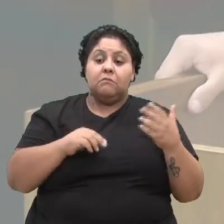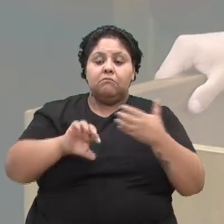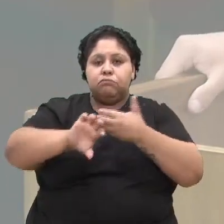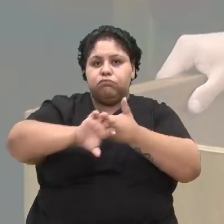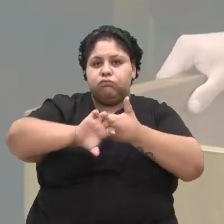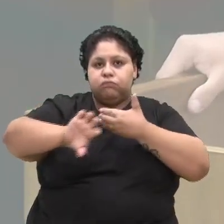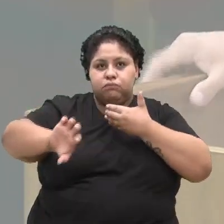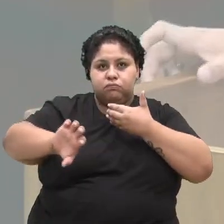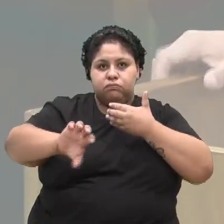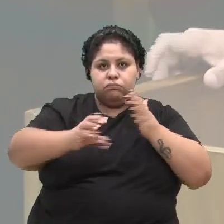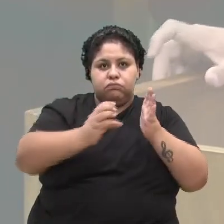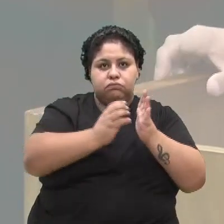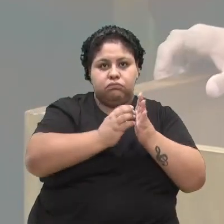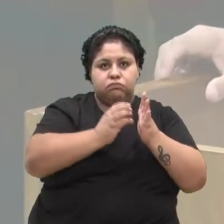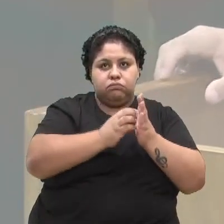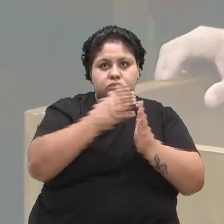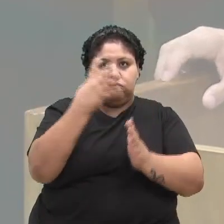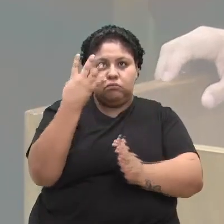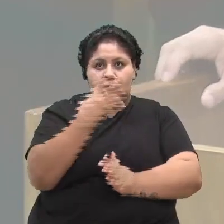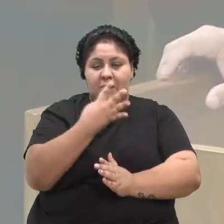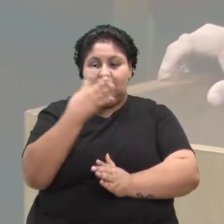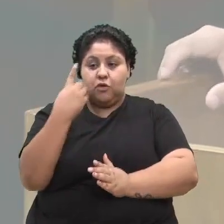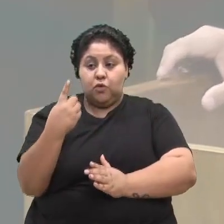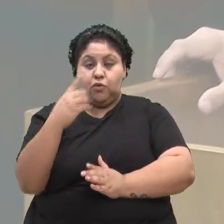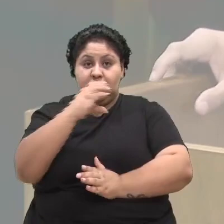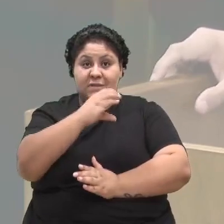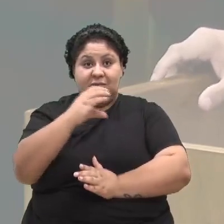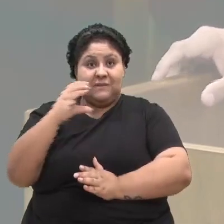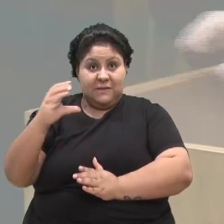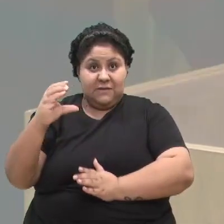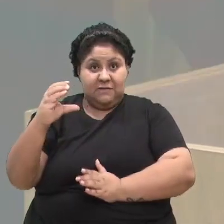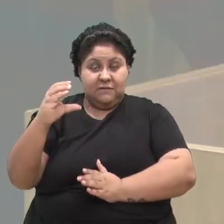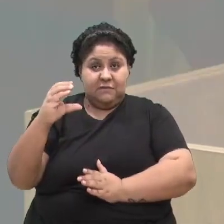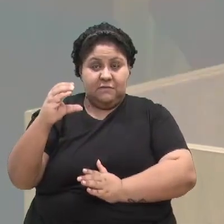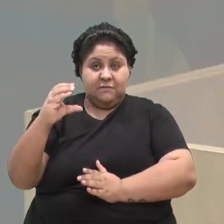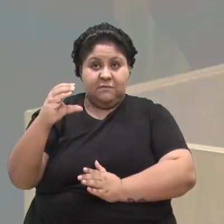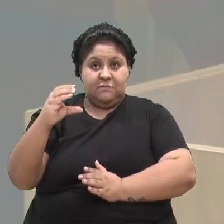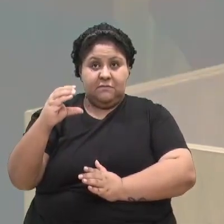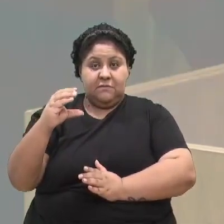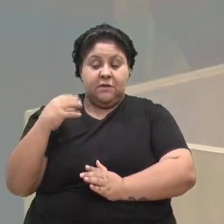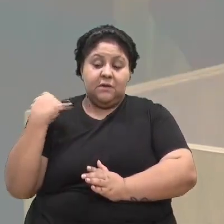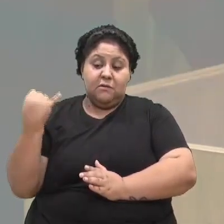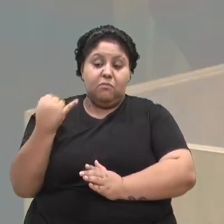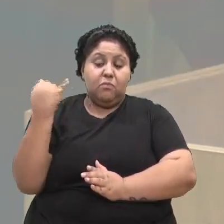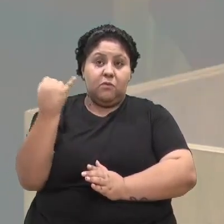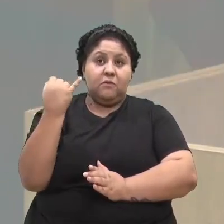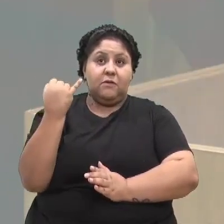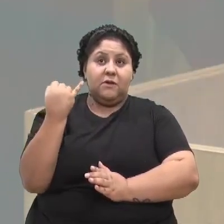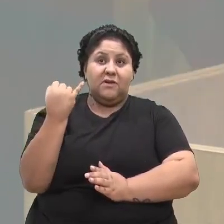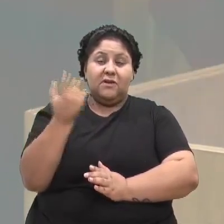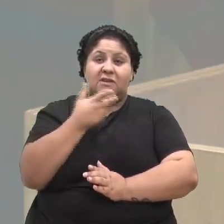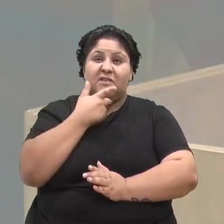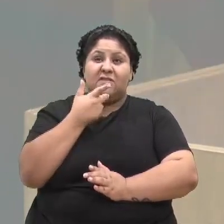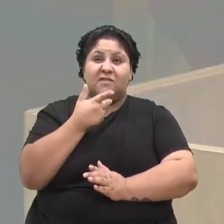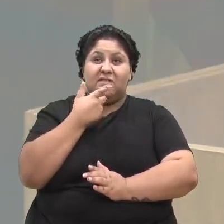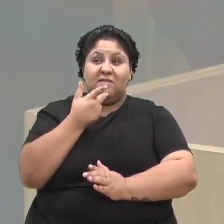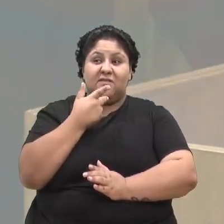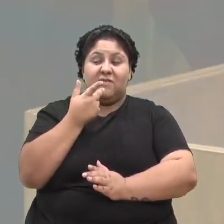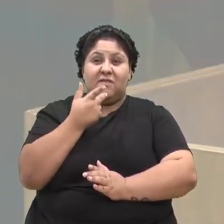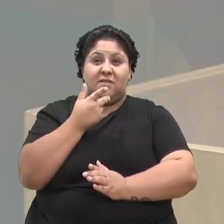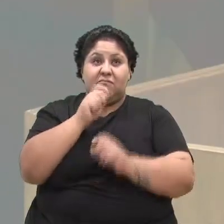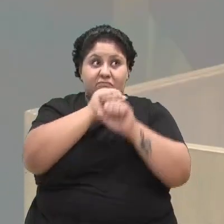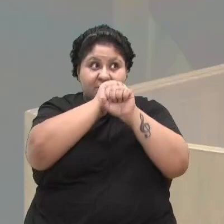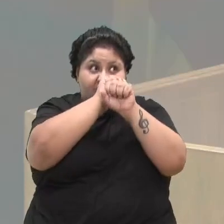desses servidores, que são 4 e um CC, é importante frisar e deixar uma